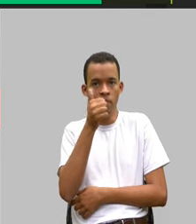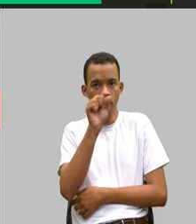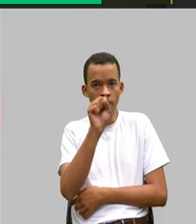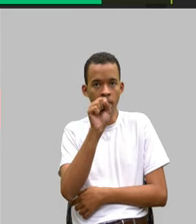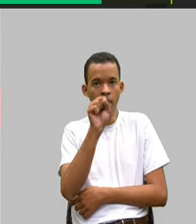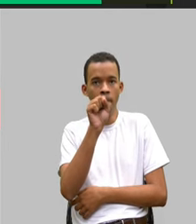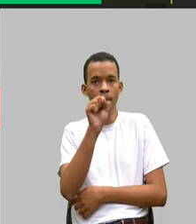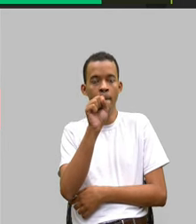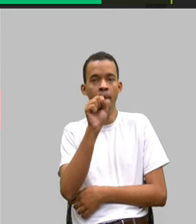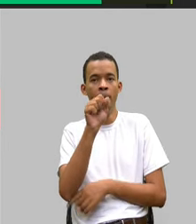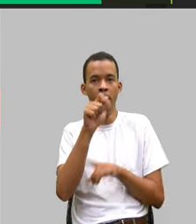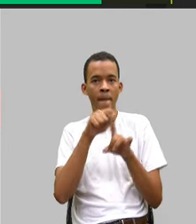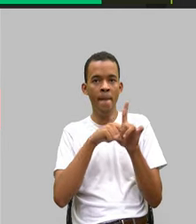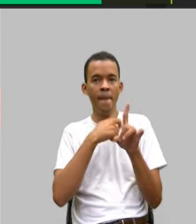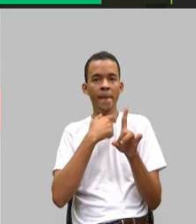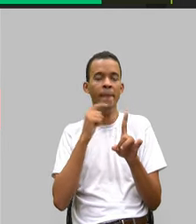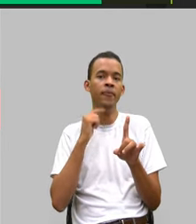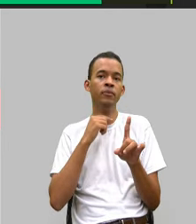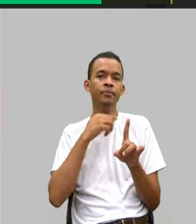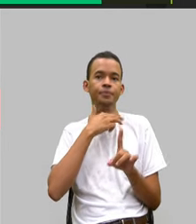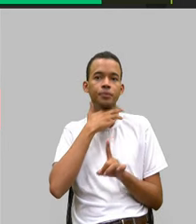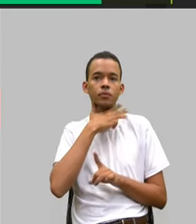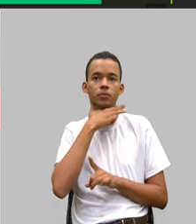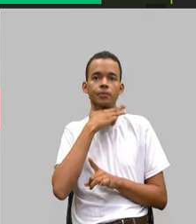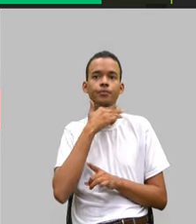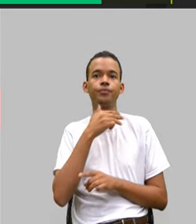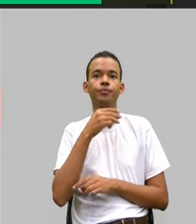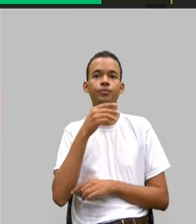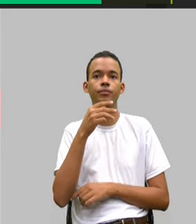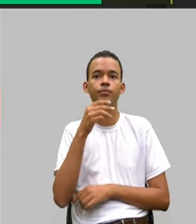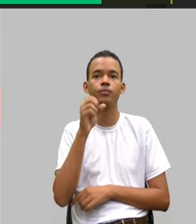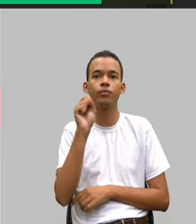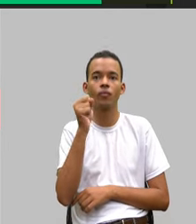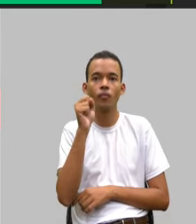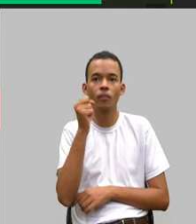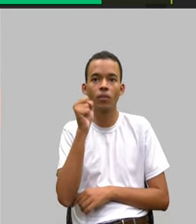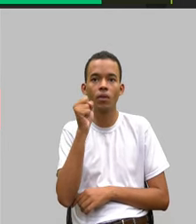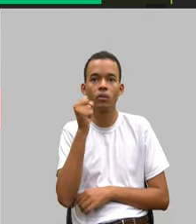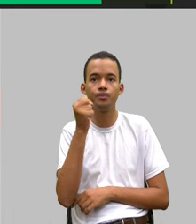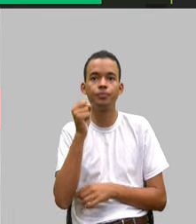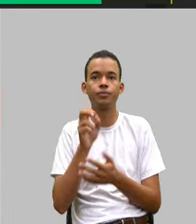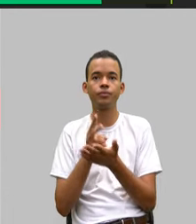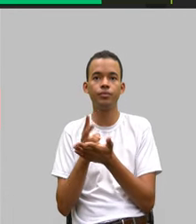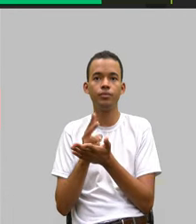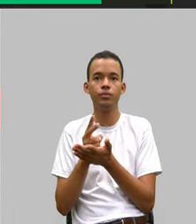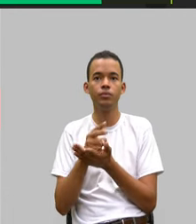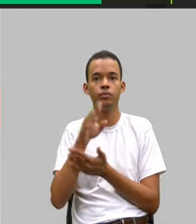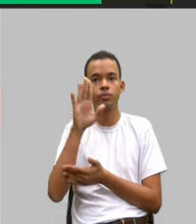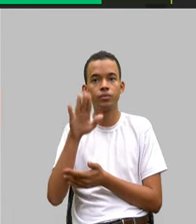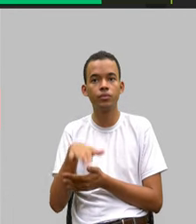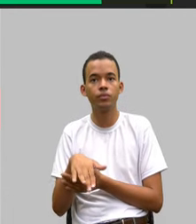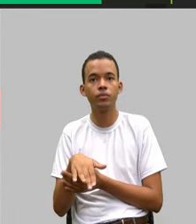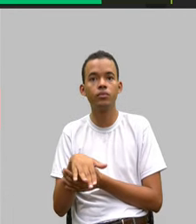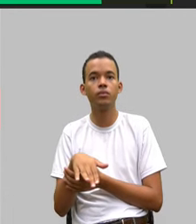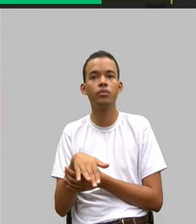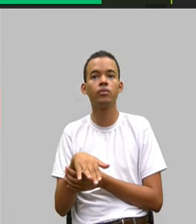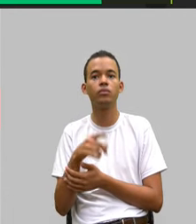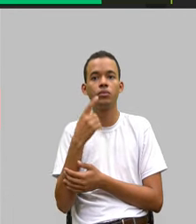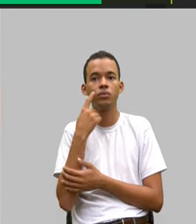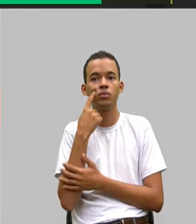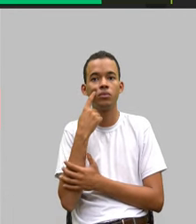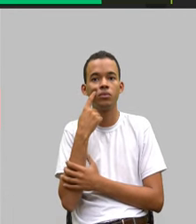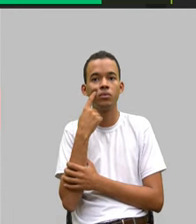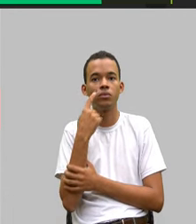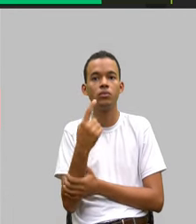convulsivas só no período da tarde do dia 18/03 até o dia 27/03 a gente vê uma